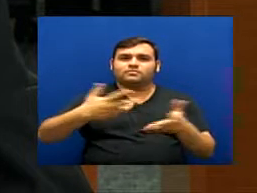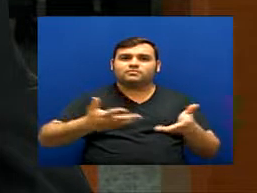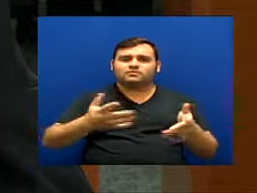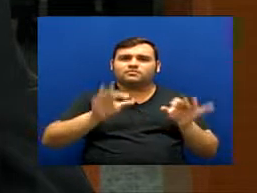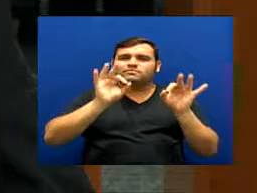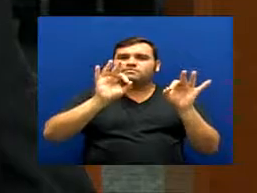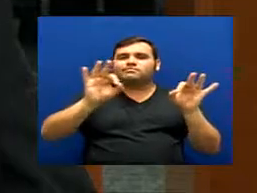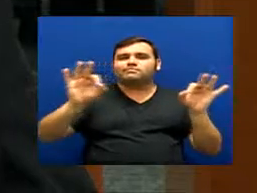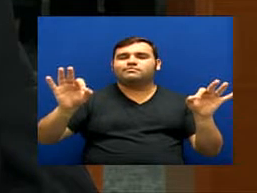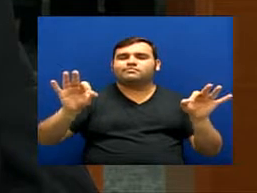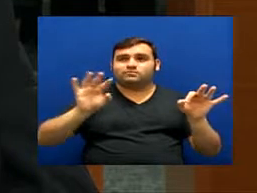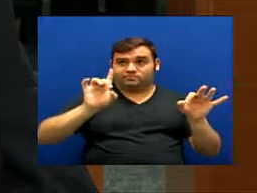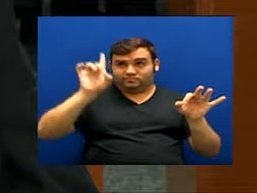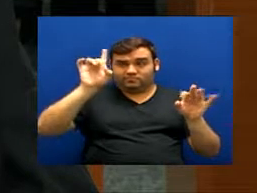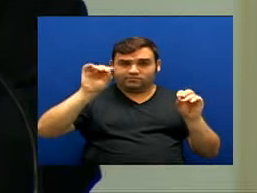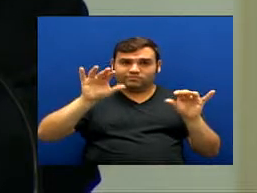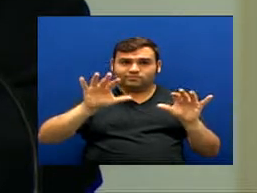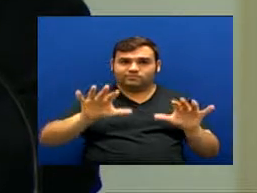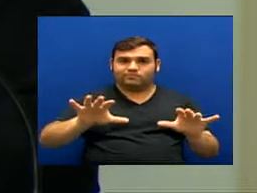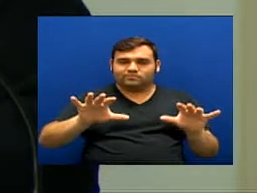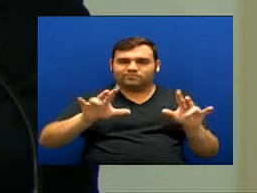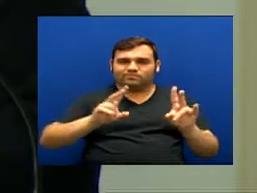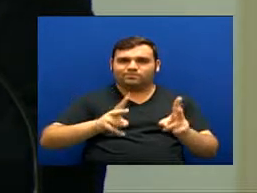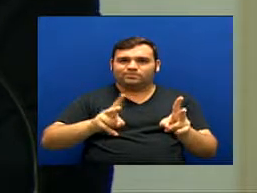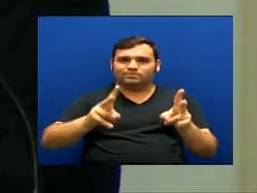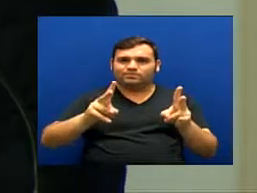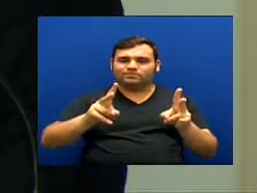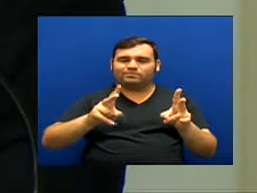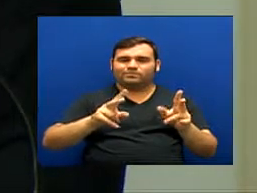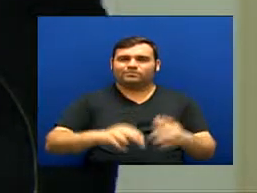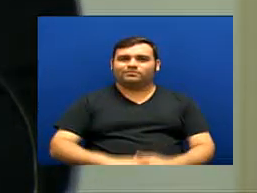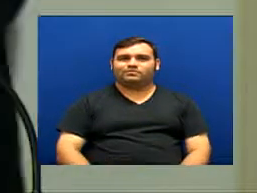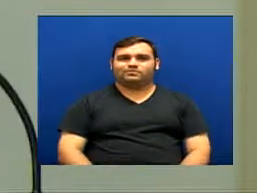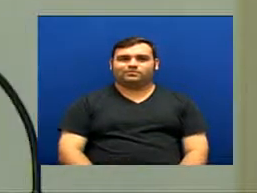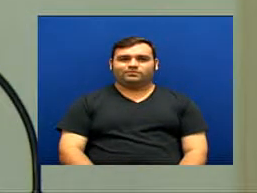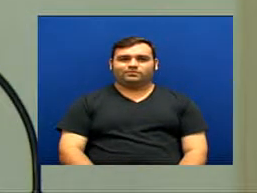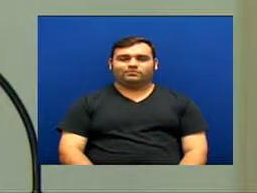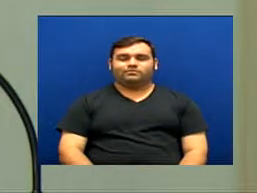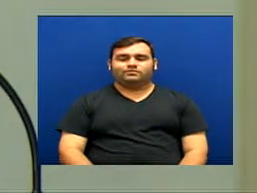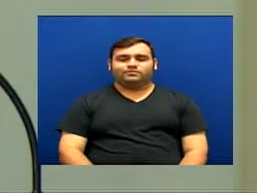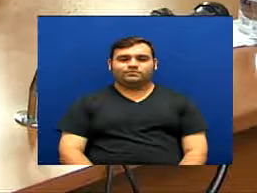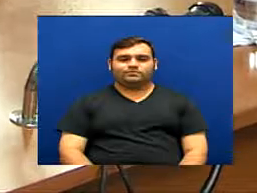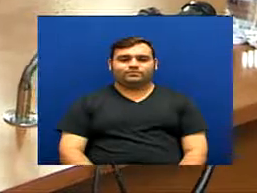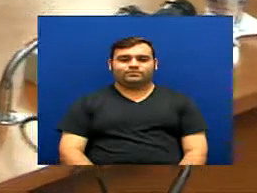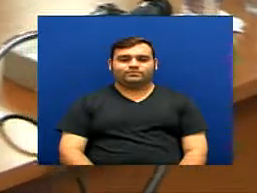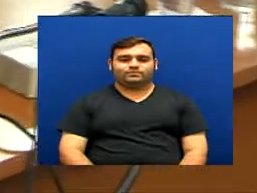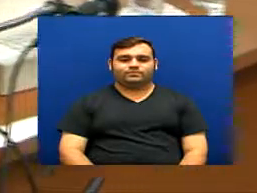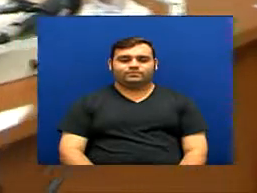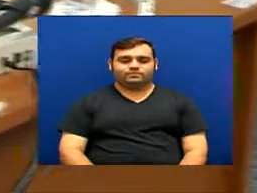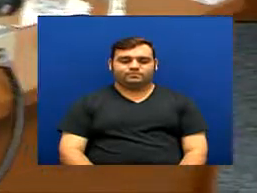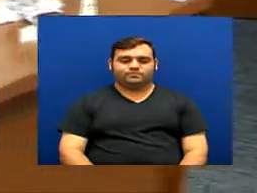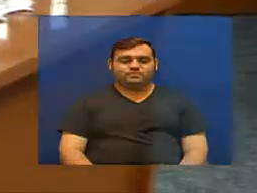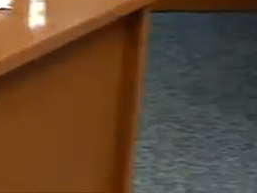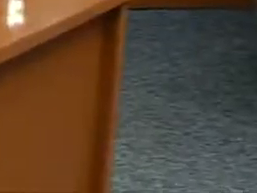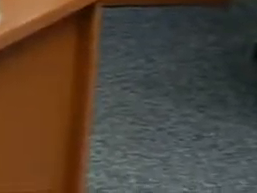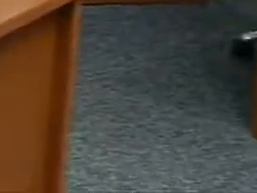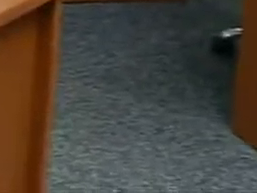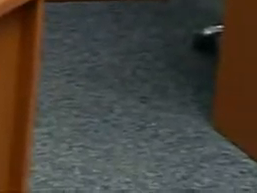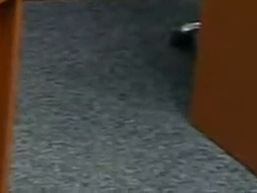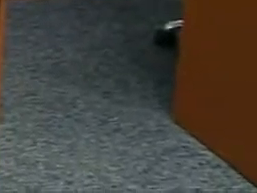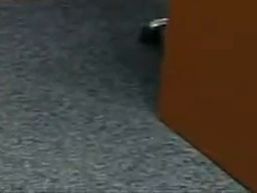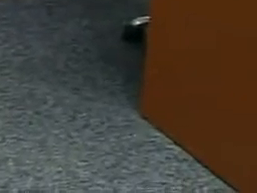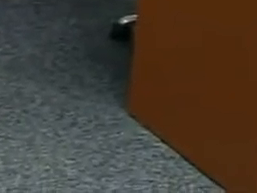a fidelidade. Ata-as ao teu pescoço, escreve-as na tábua do teu